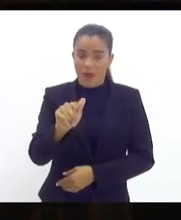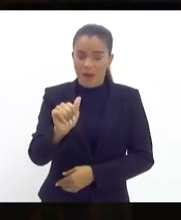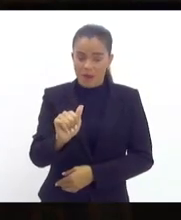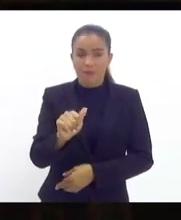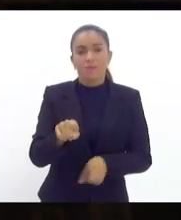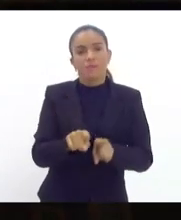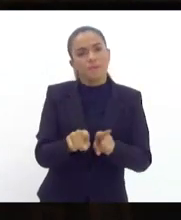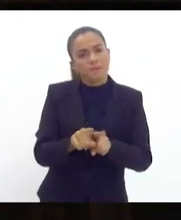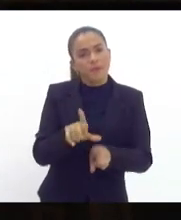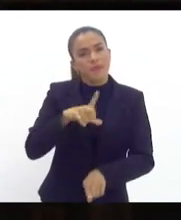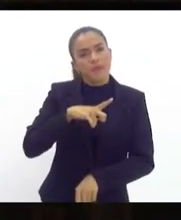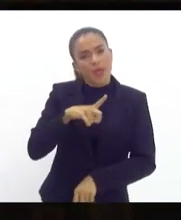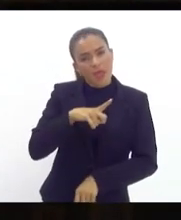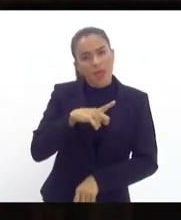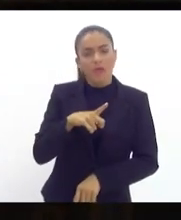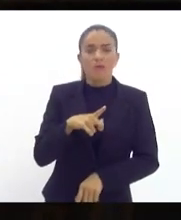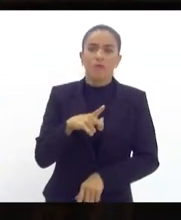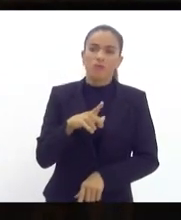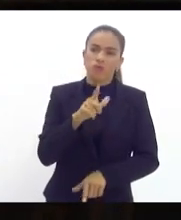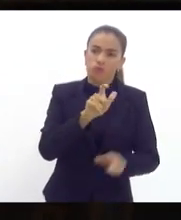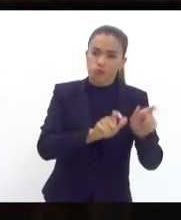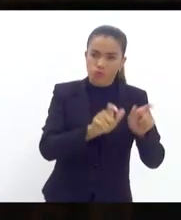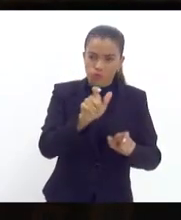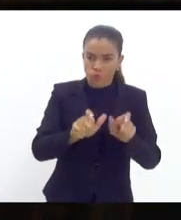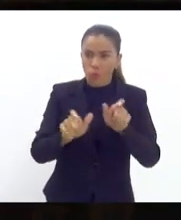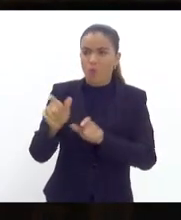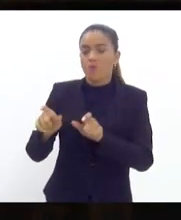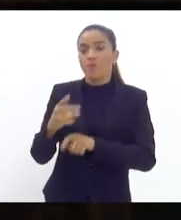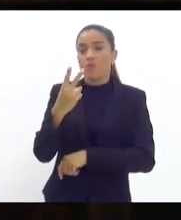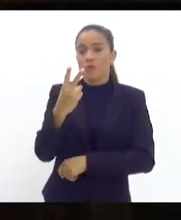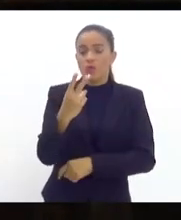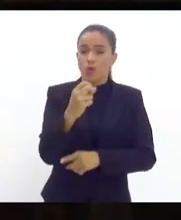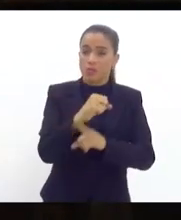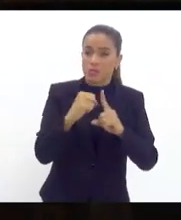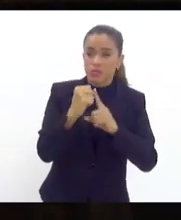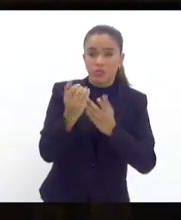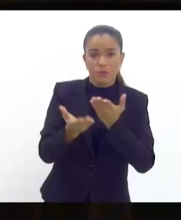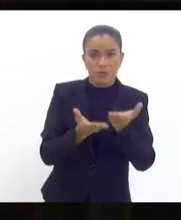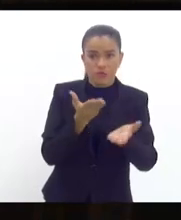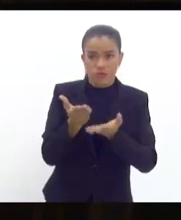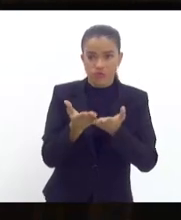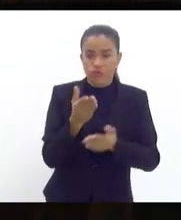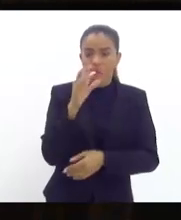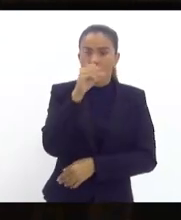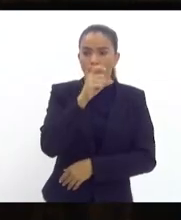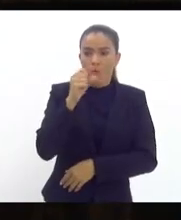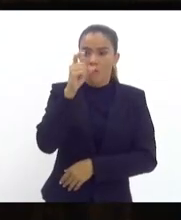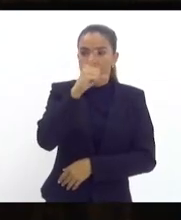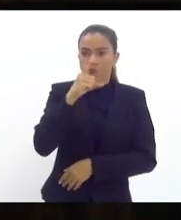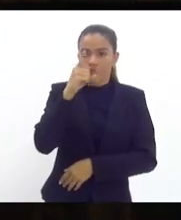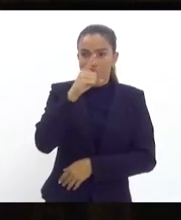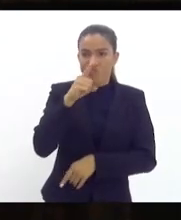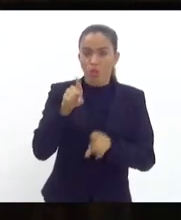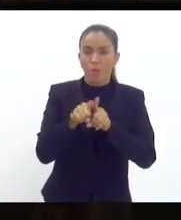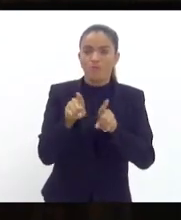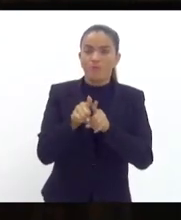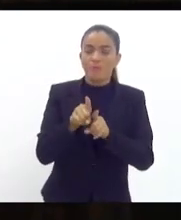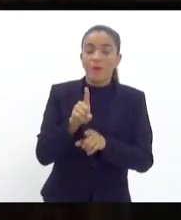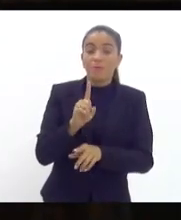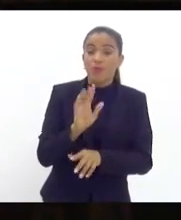temos nos nossos agentes civis e dois assistentes sociais então final de semana final de mês